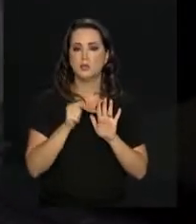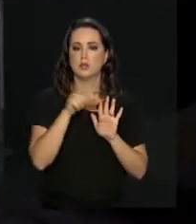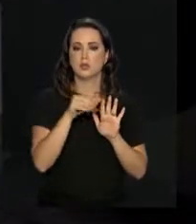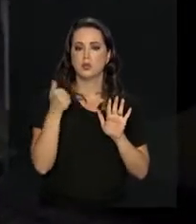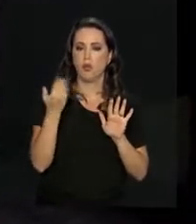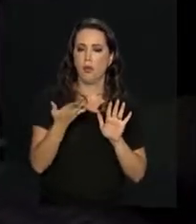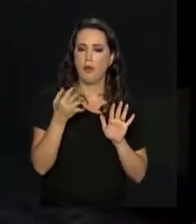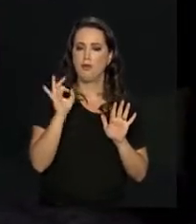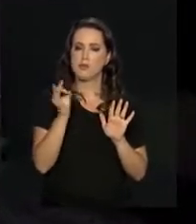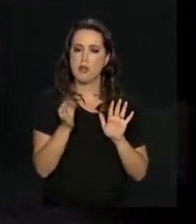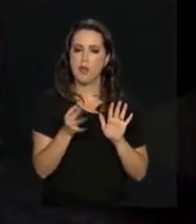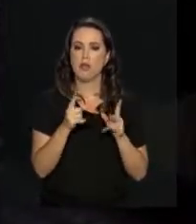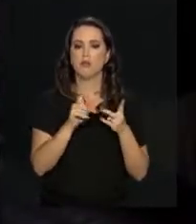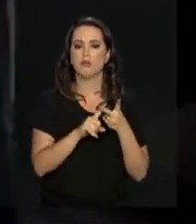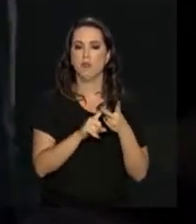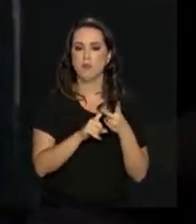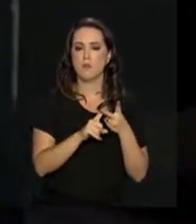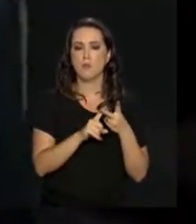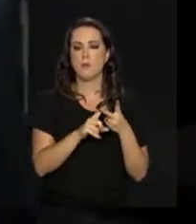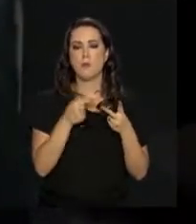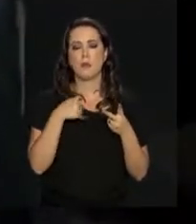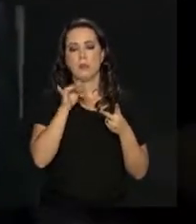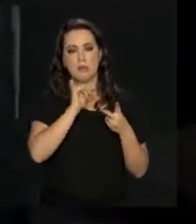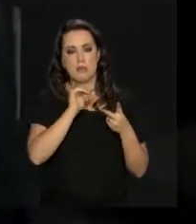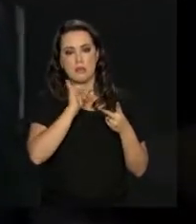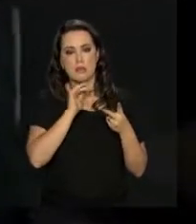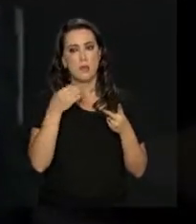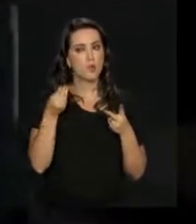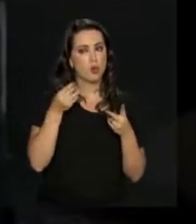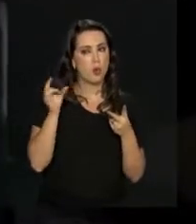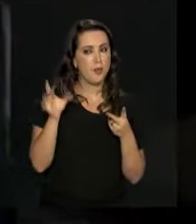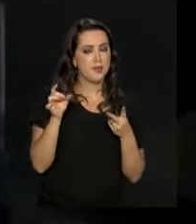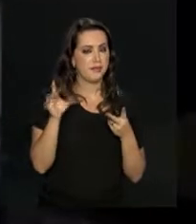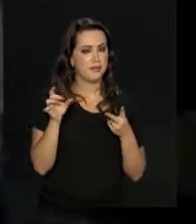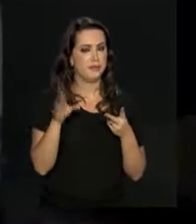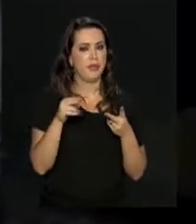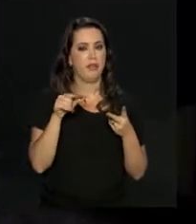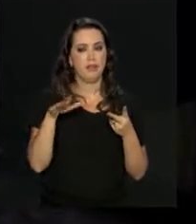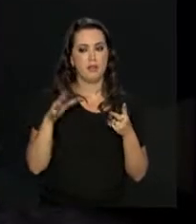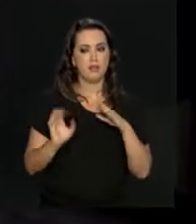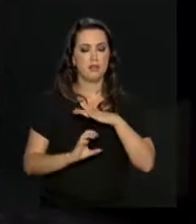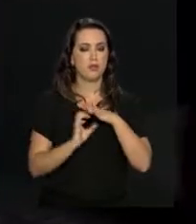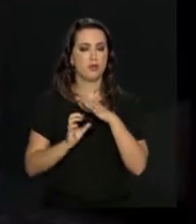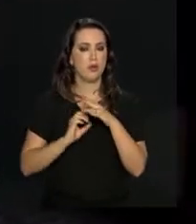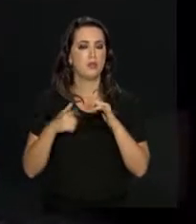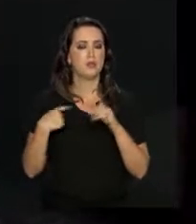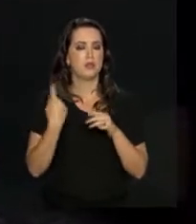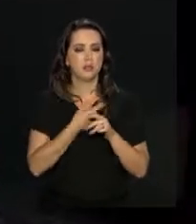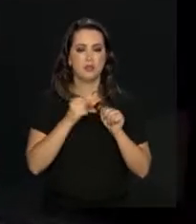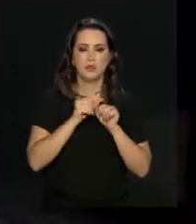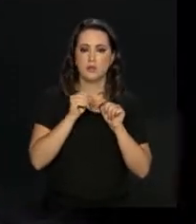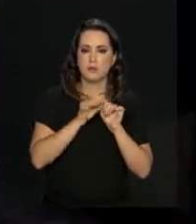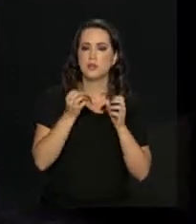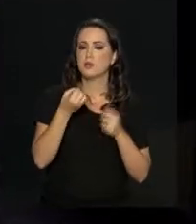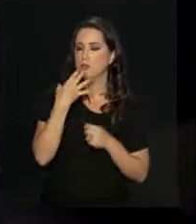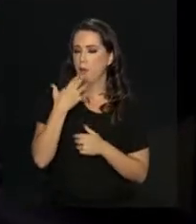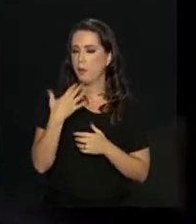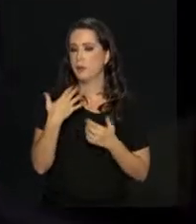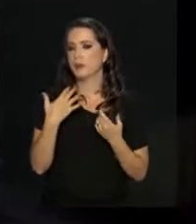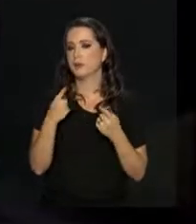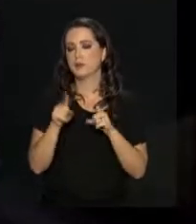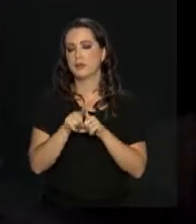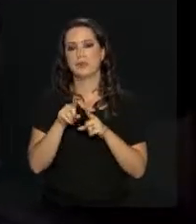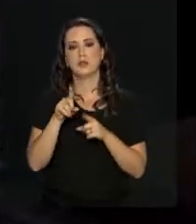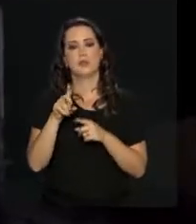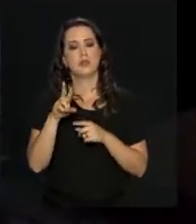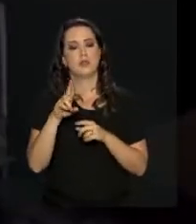estava fazendo de forma correta. A gente tem aí alguns exemplos aí de concessões, né, nesse modelo que desenhamos, que tem dado sucesso, um foi a